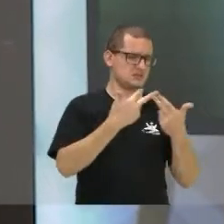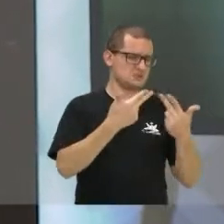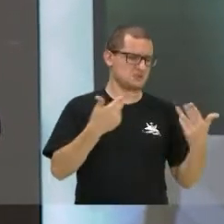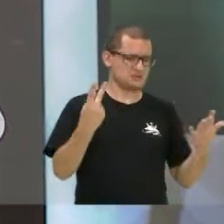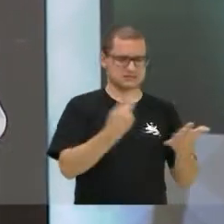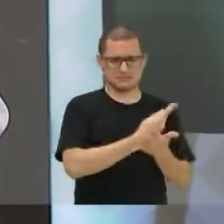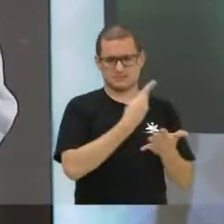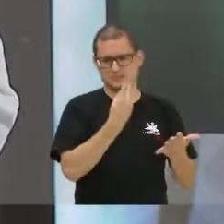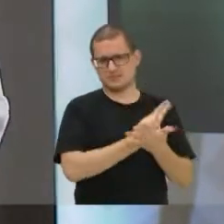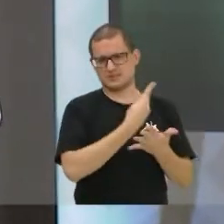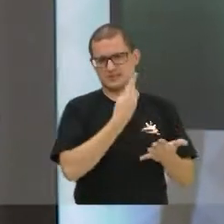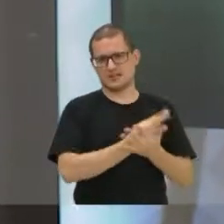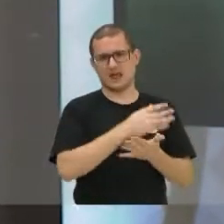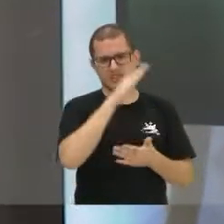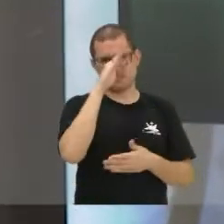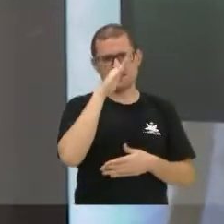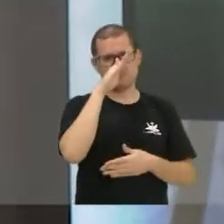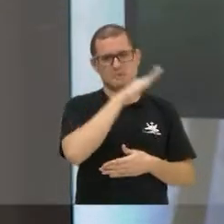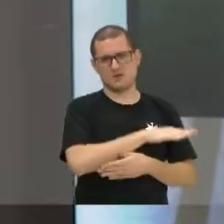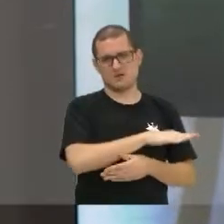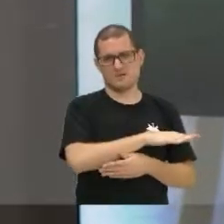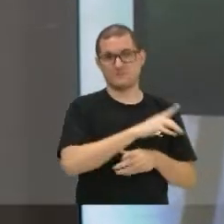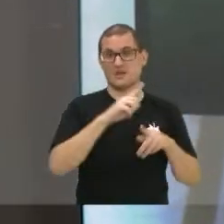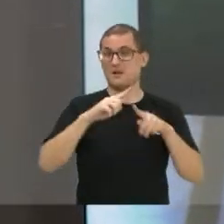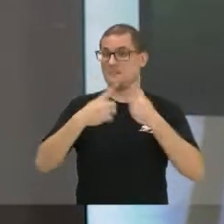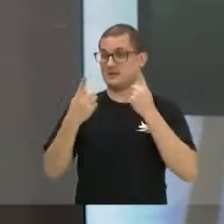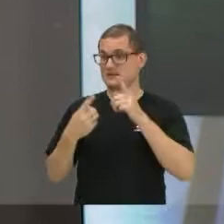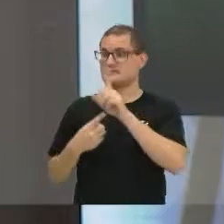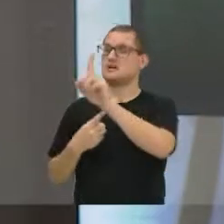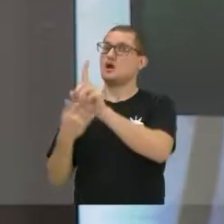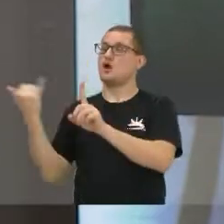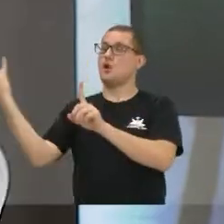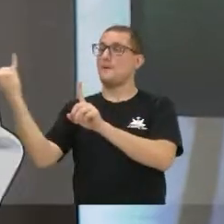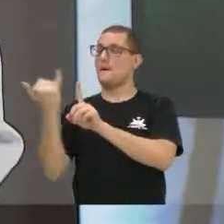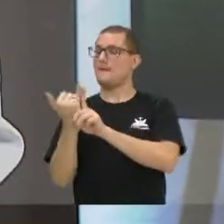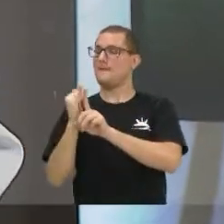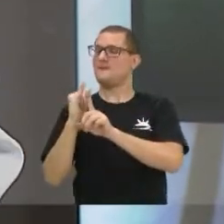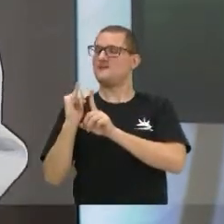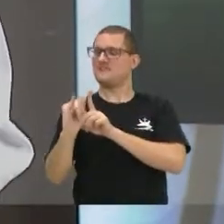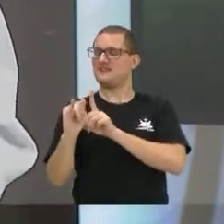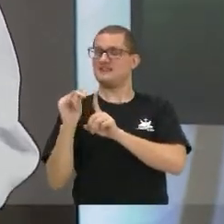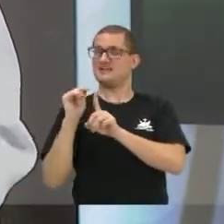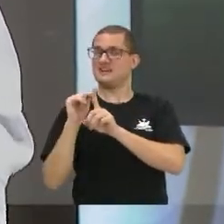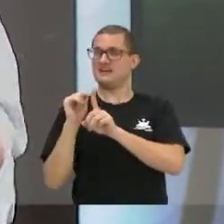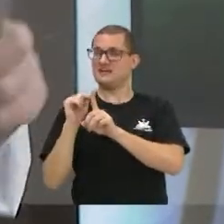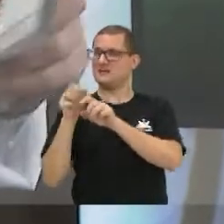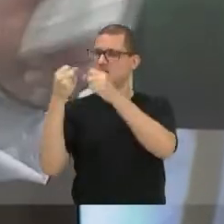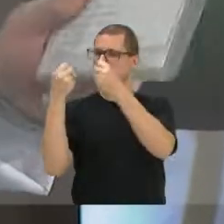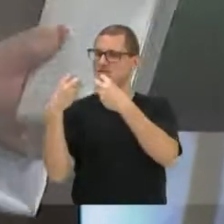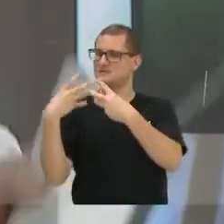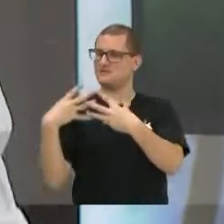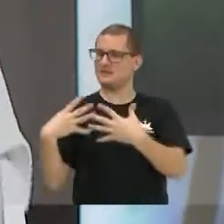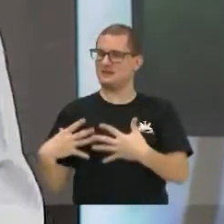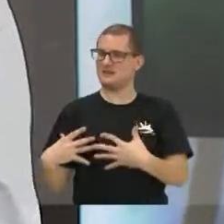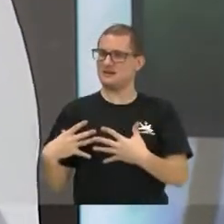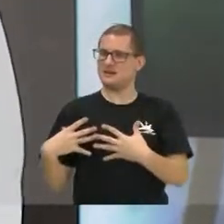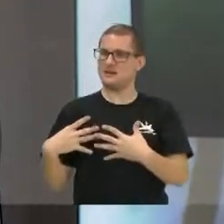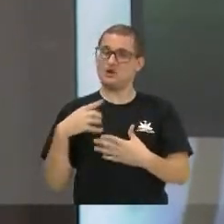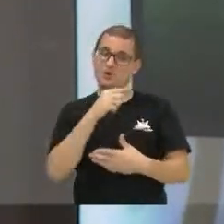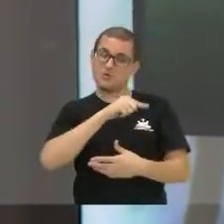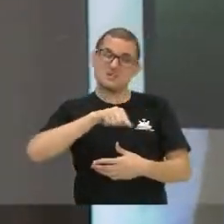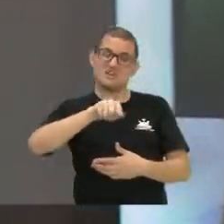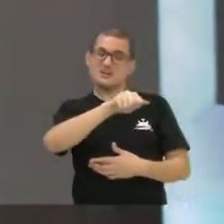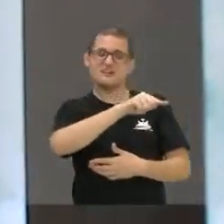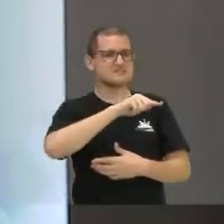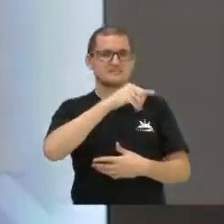melhor e se tem como profeta a quem vai explicar o que o leitor